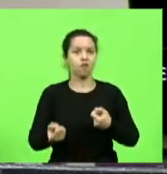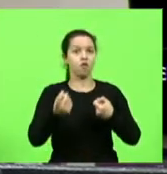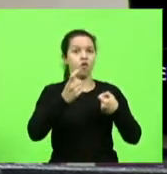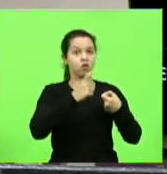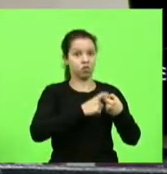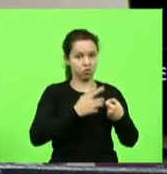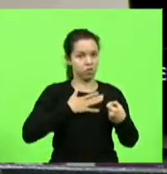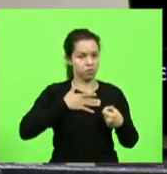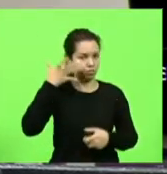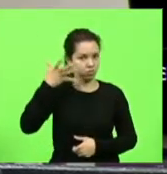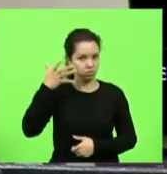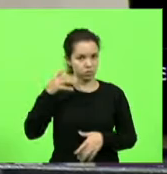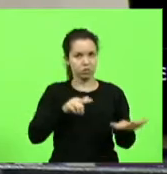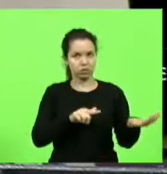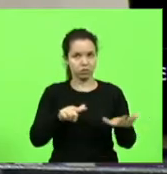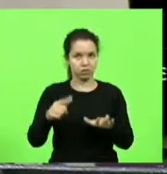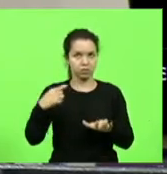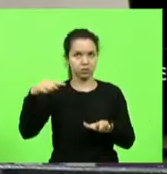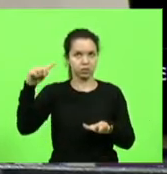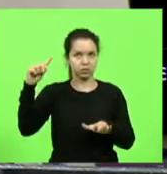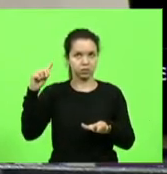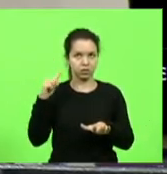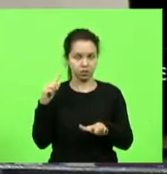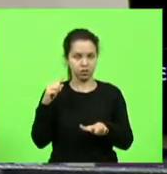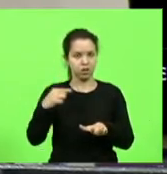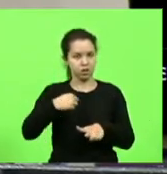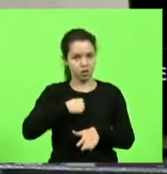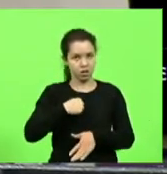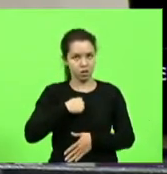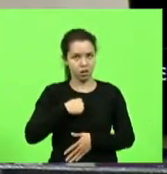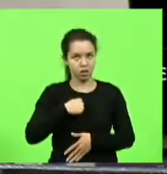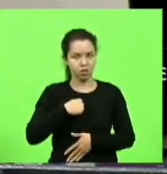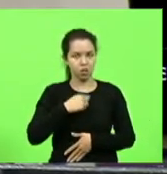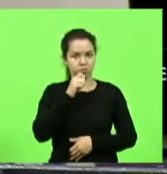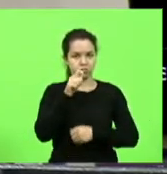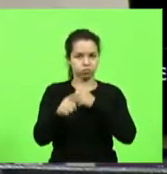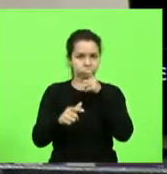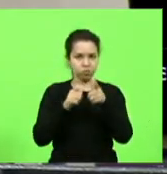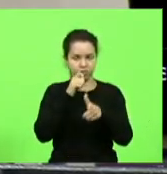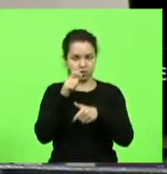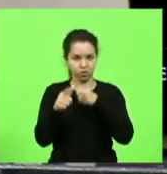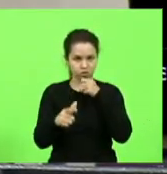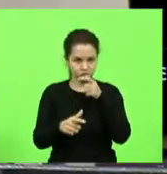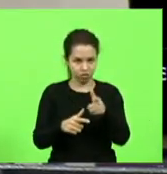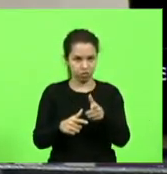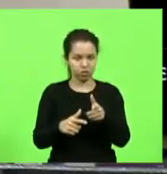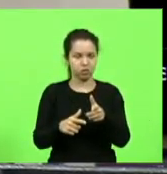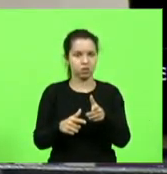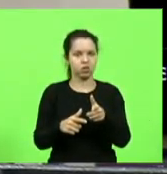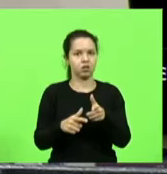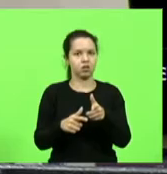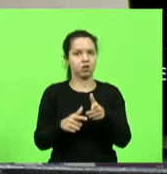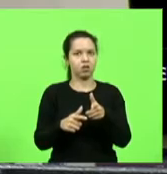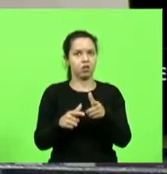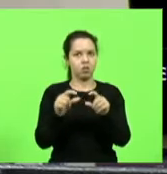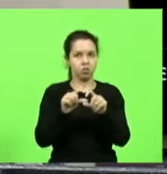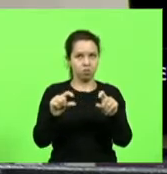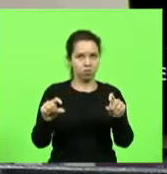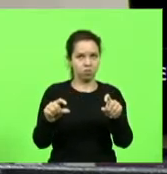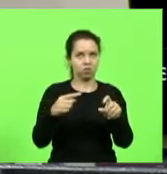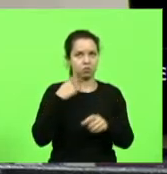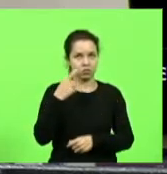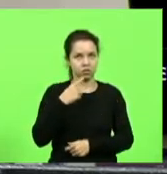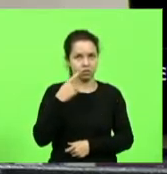nenhum momento eu ofendi, com qualquer palavra, com qualquer adjetivo que seja, o colega